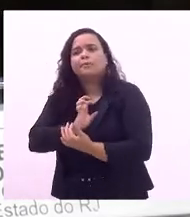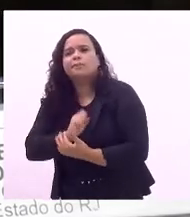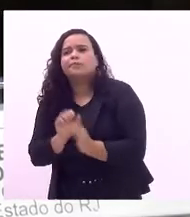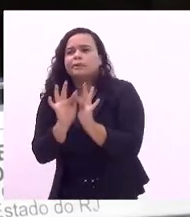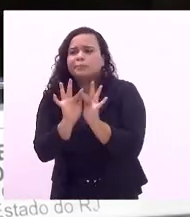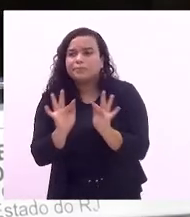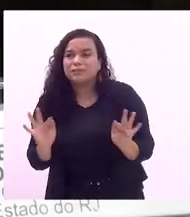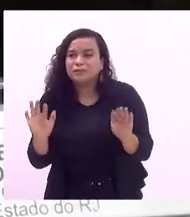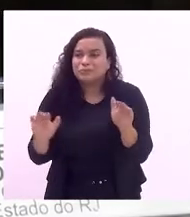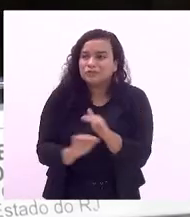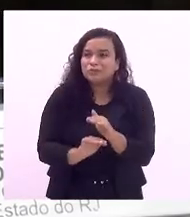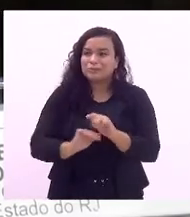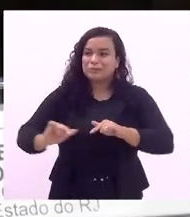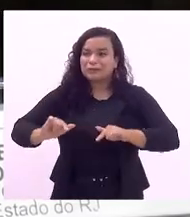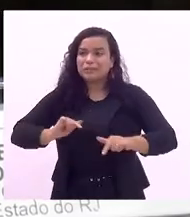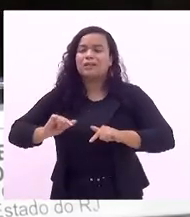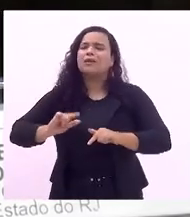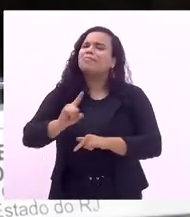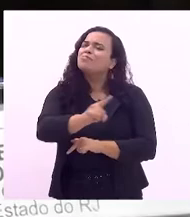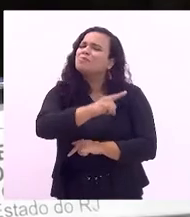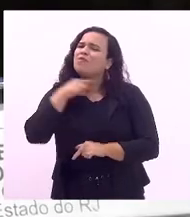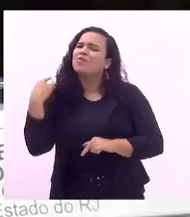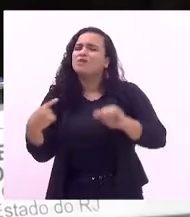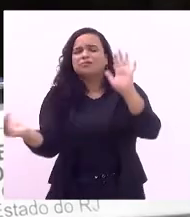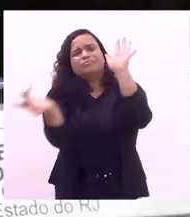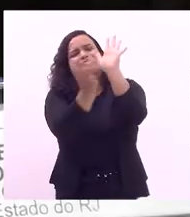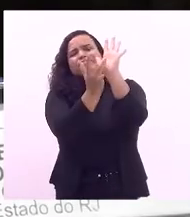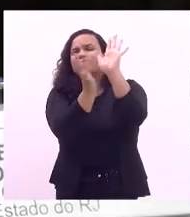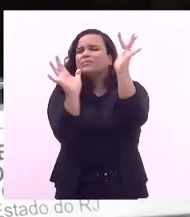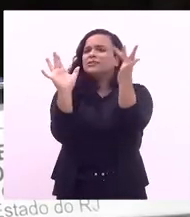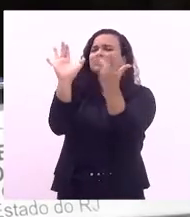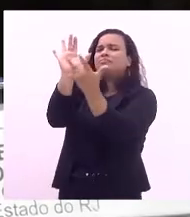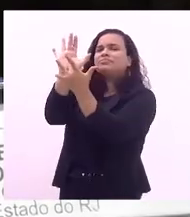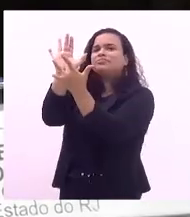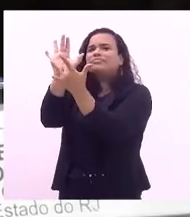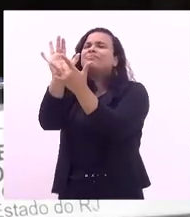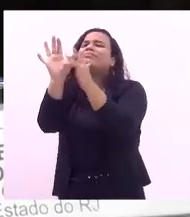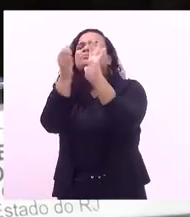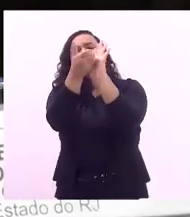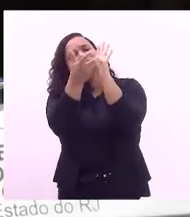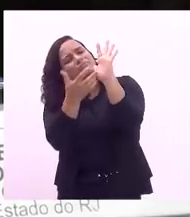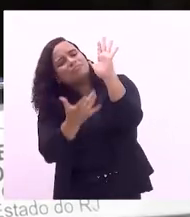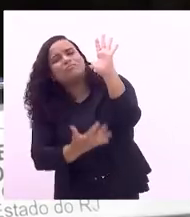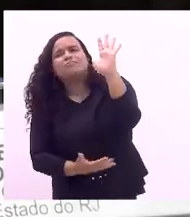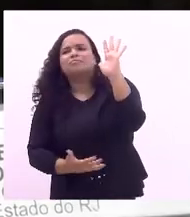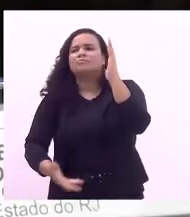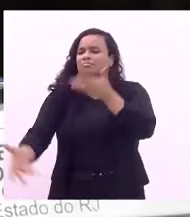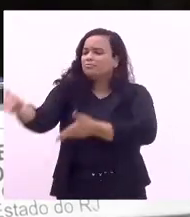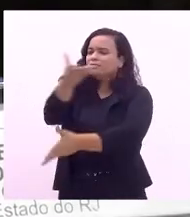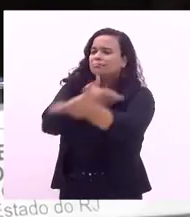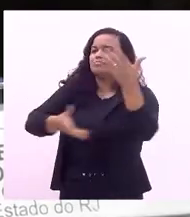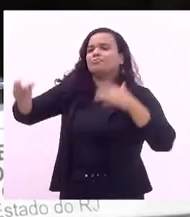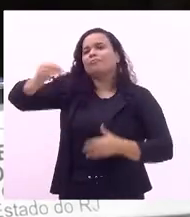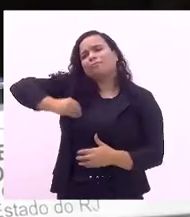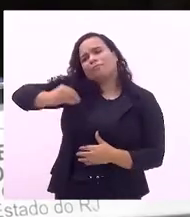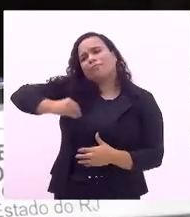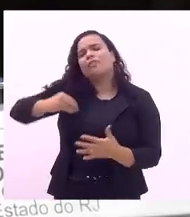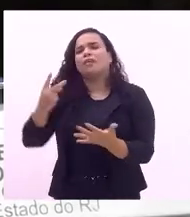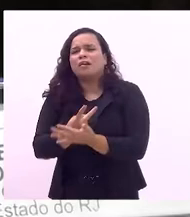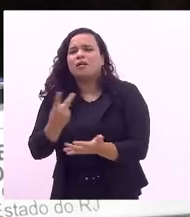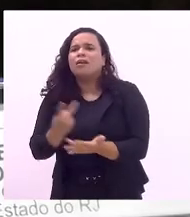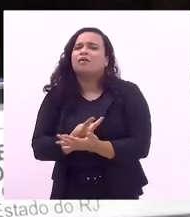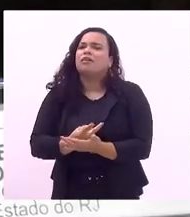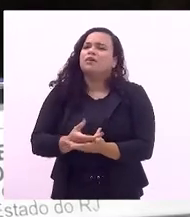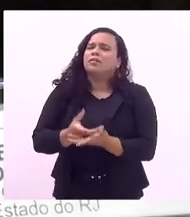morreu em uma cruz para pagar o preço dos nossos pecados e hoje estão de Jesus vivo tendo